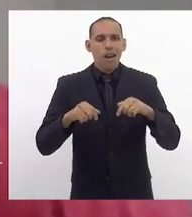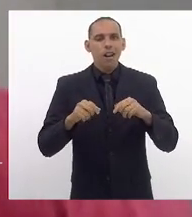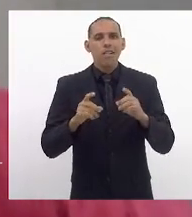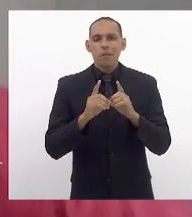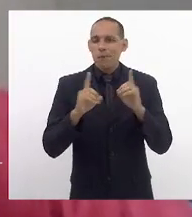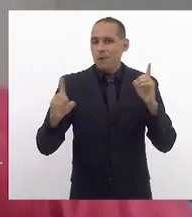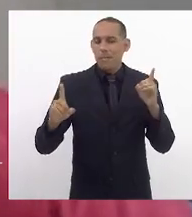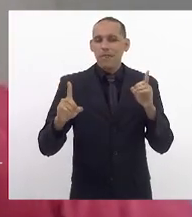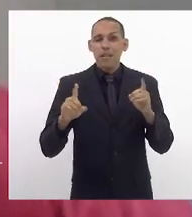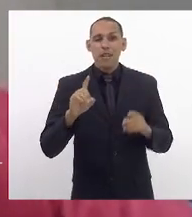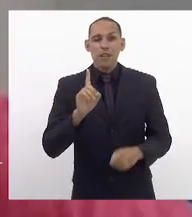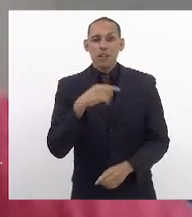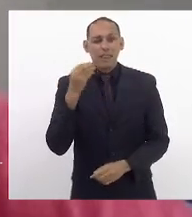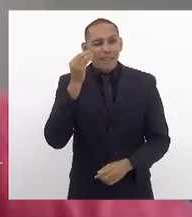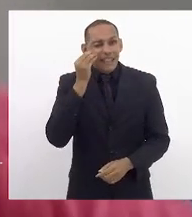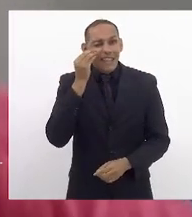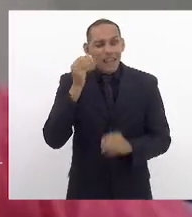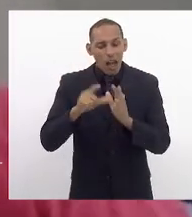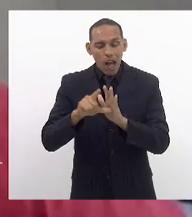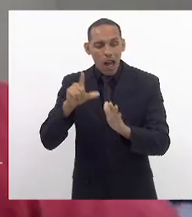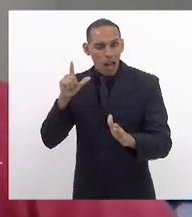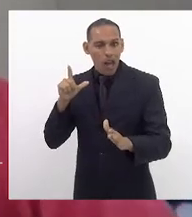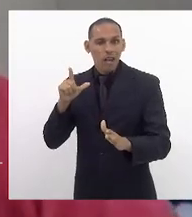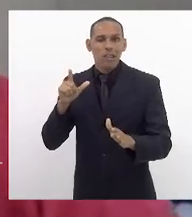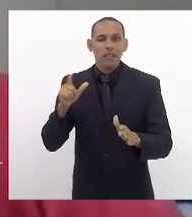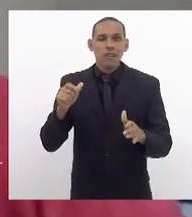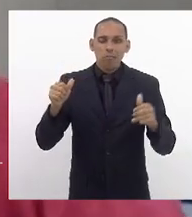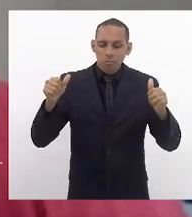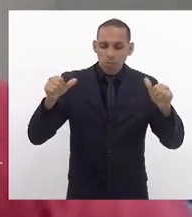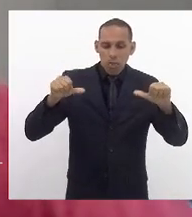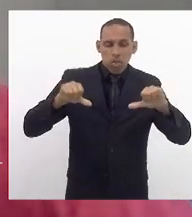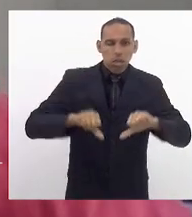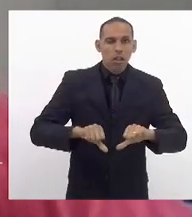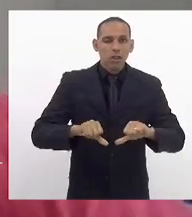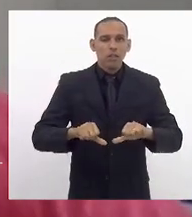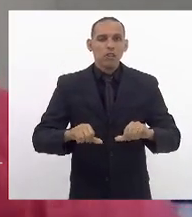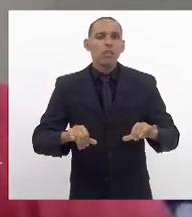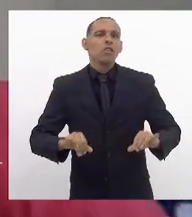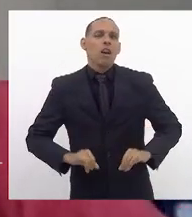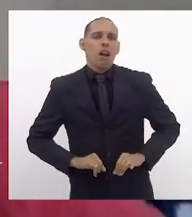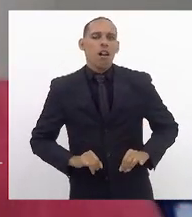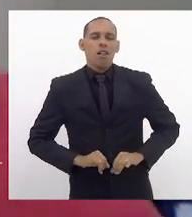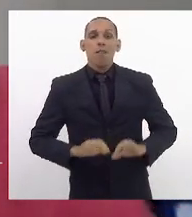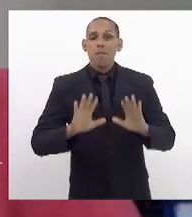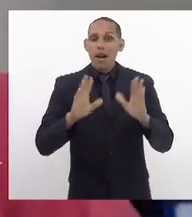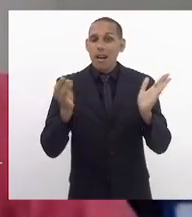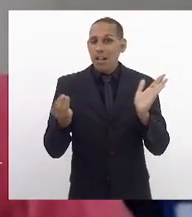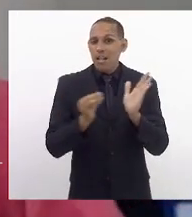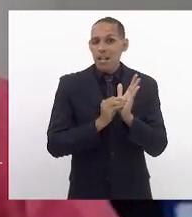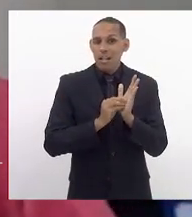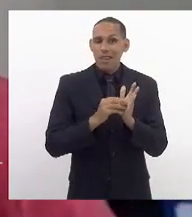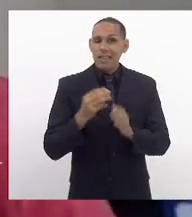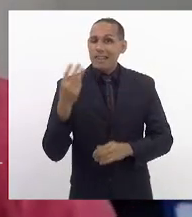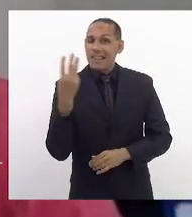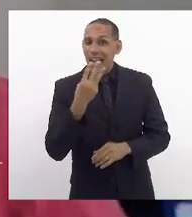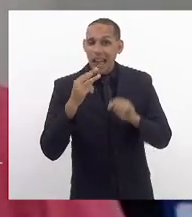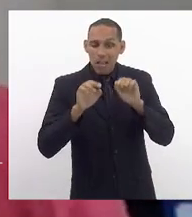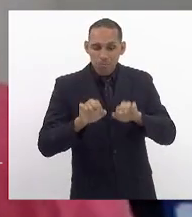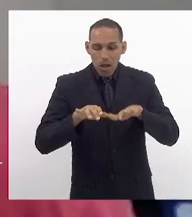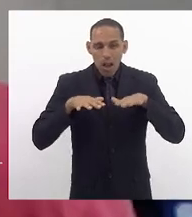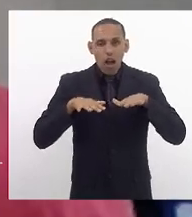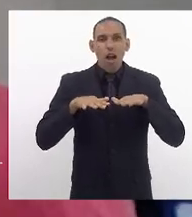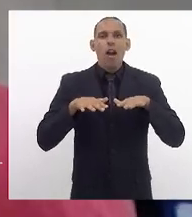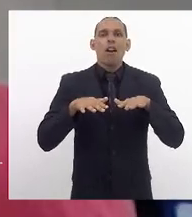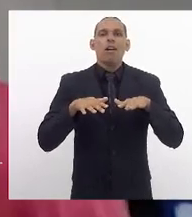se antecipar a essa crise que o ISERJ está vivendo. Nós já temos agendadas 3 audiências públicas que dizem respeito